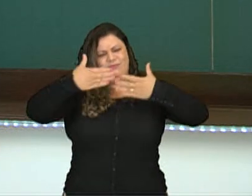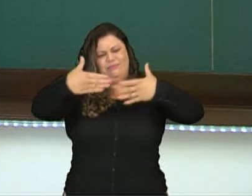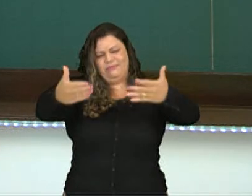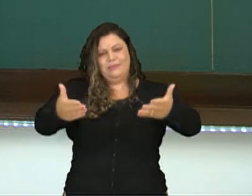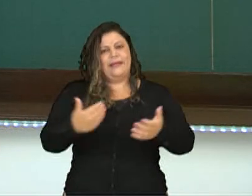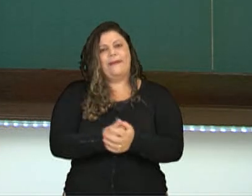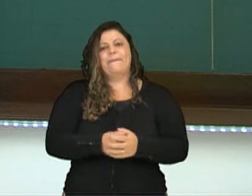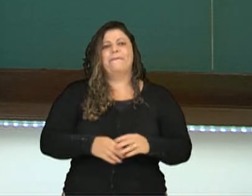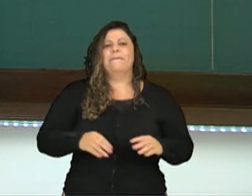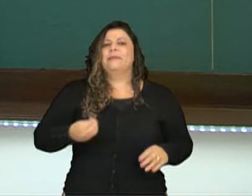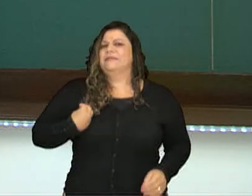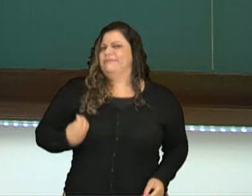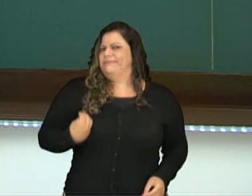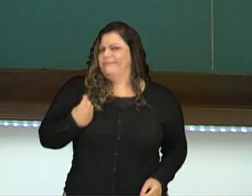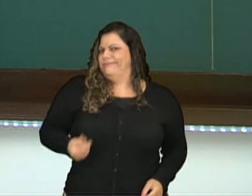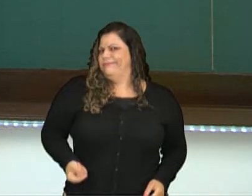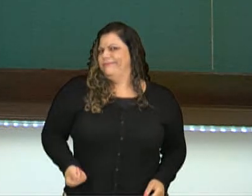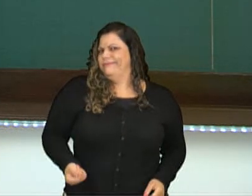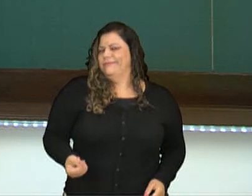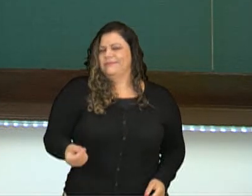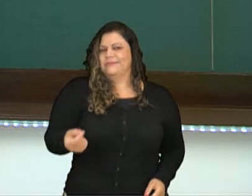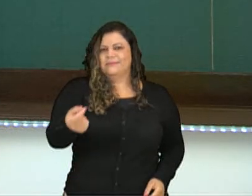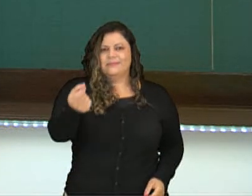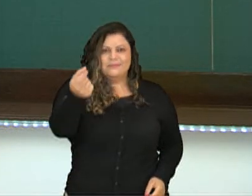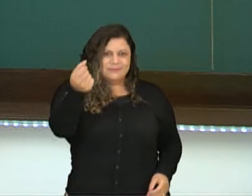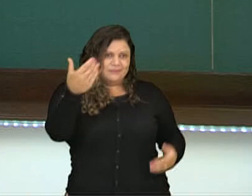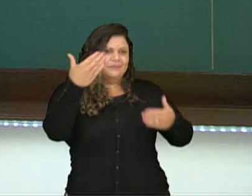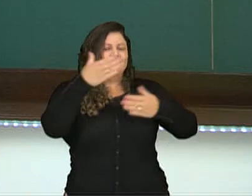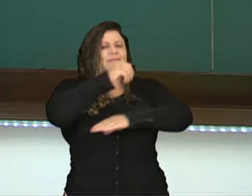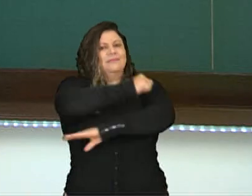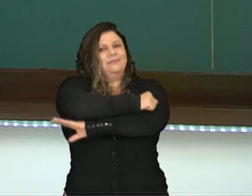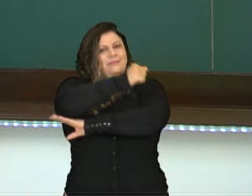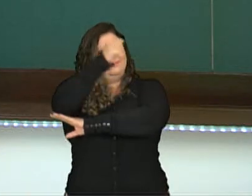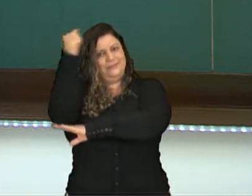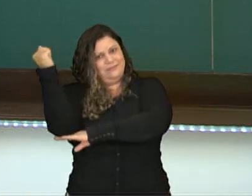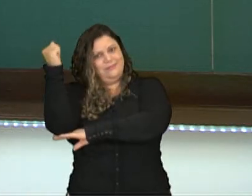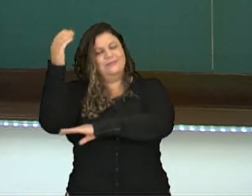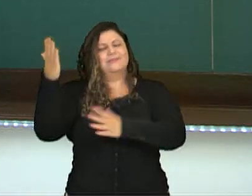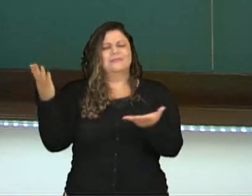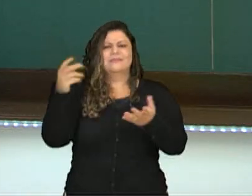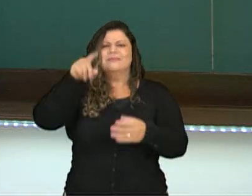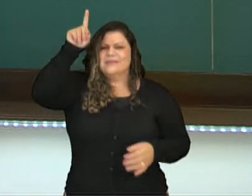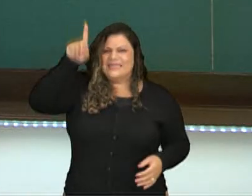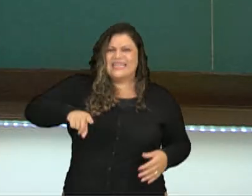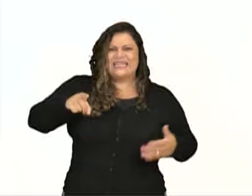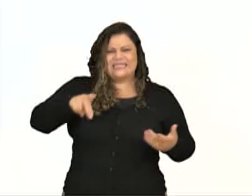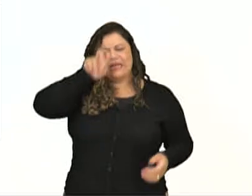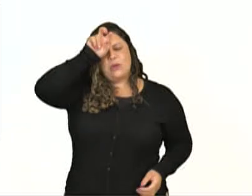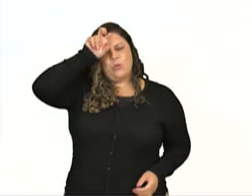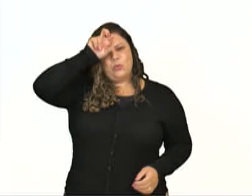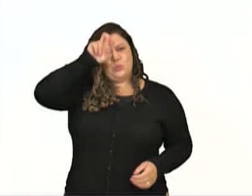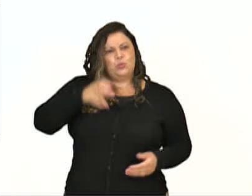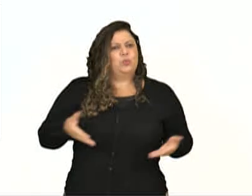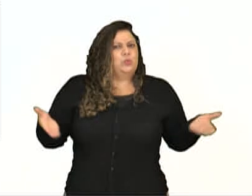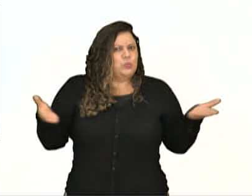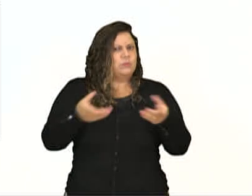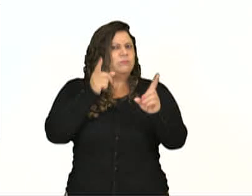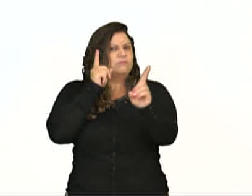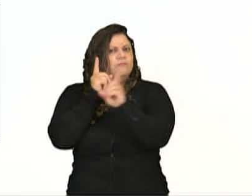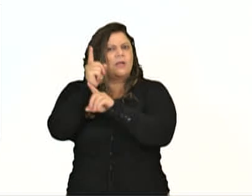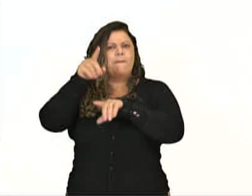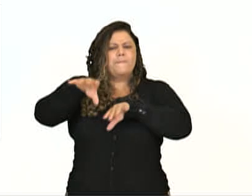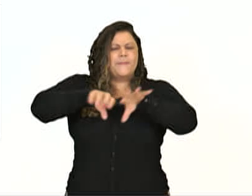geral viveram muito tempo depois as aberturas. Será que o Egito atual ainda faz essas